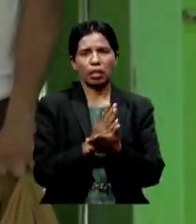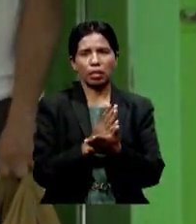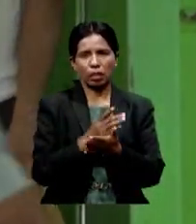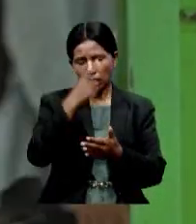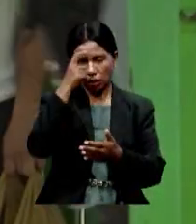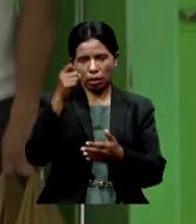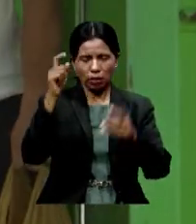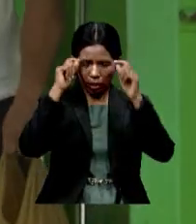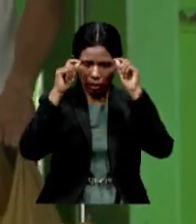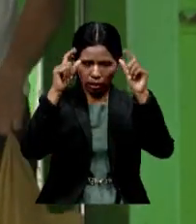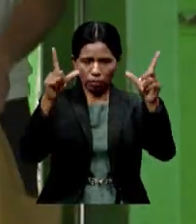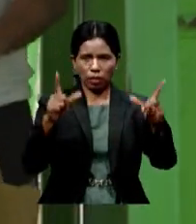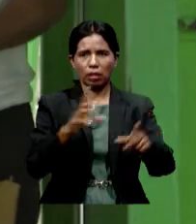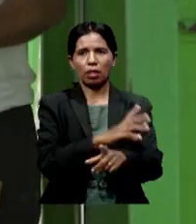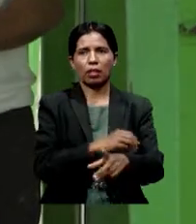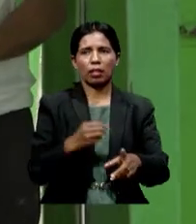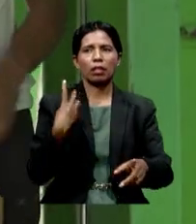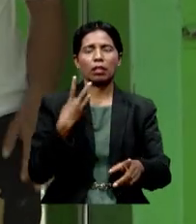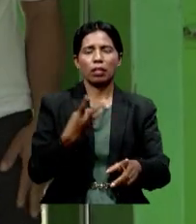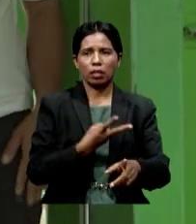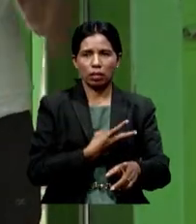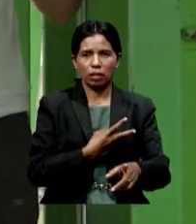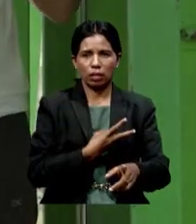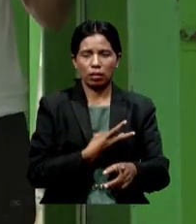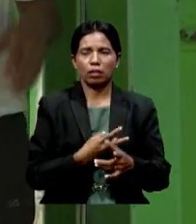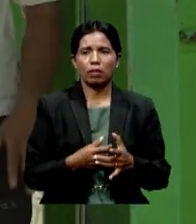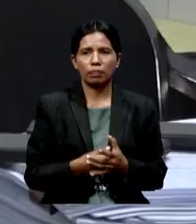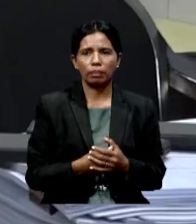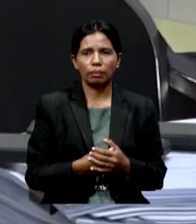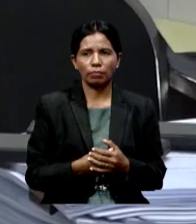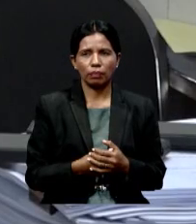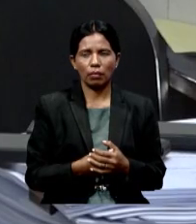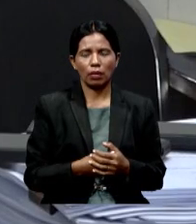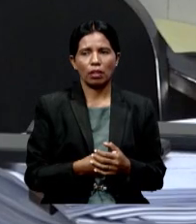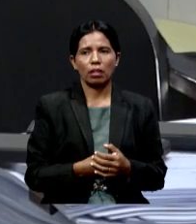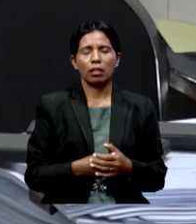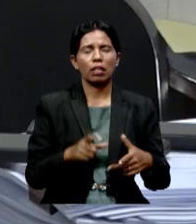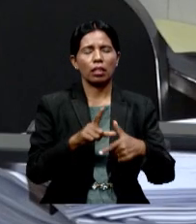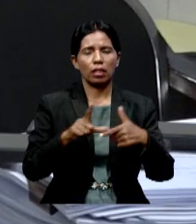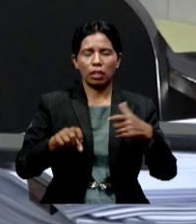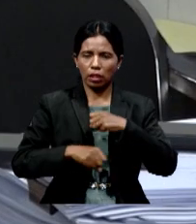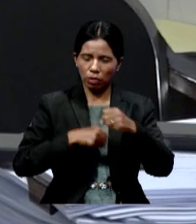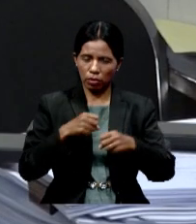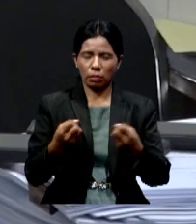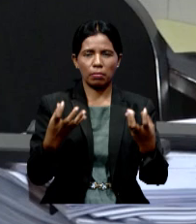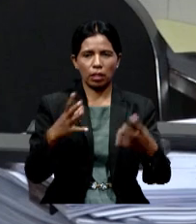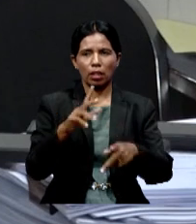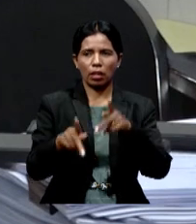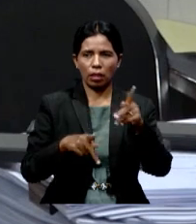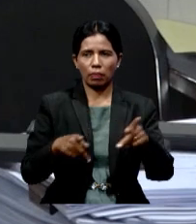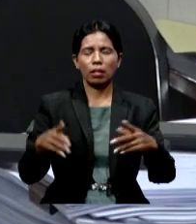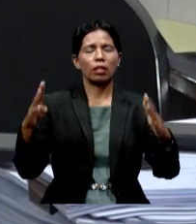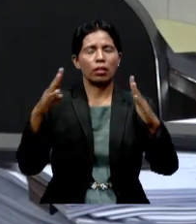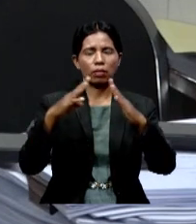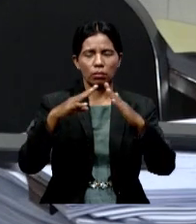Timor-Leste situação nebe ita sei iha linha pobreza nebe para tem a comunidade linha ela fatin de